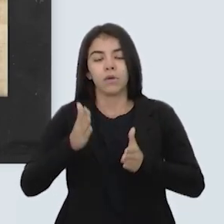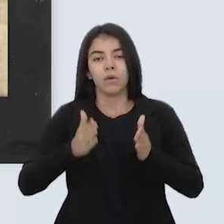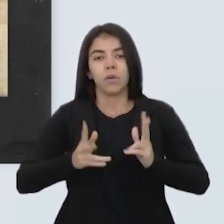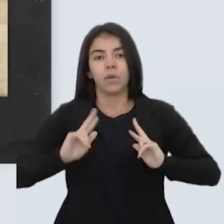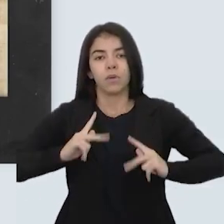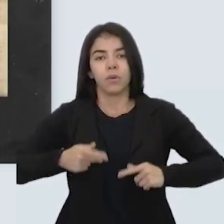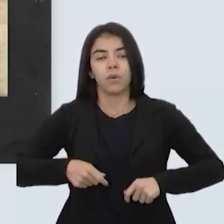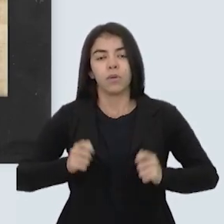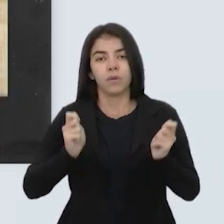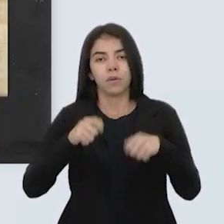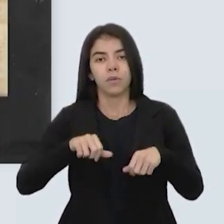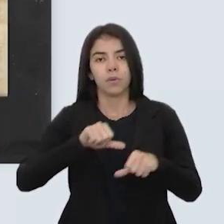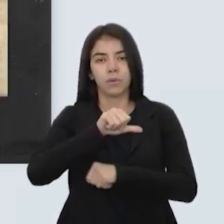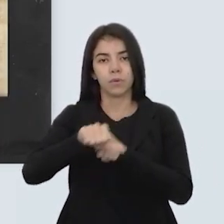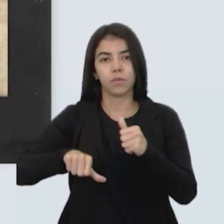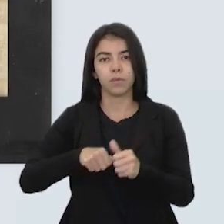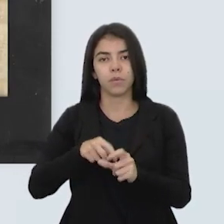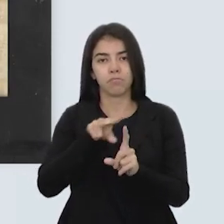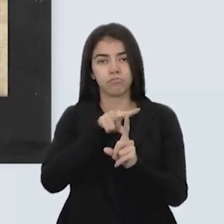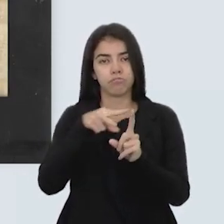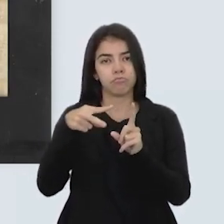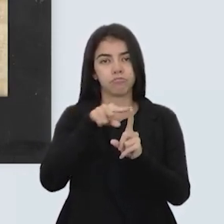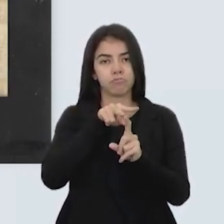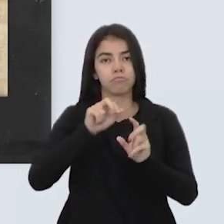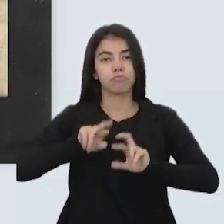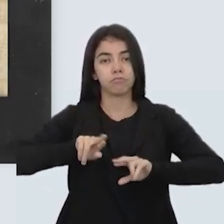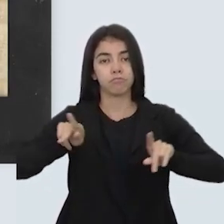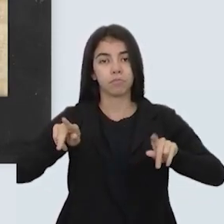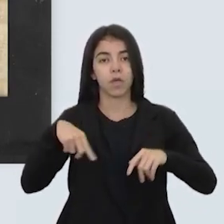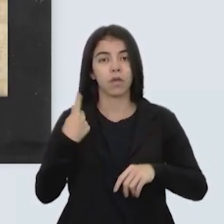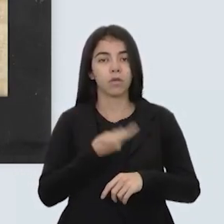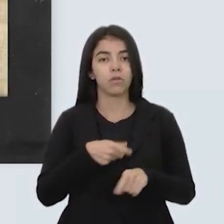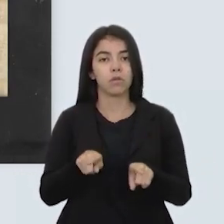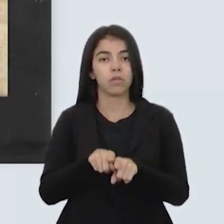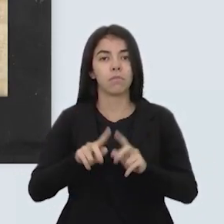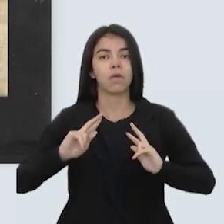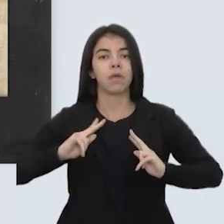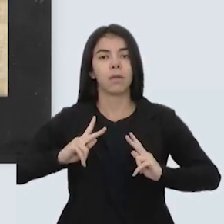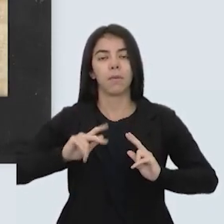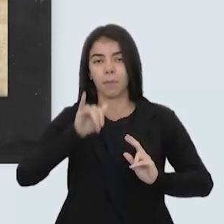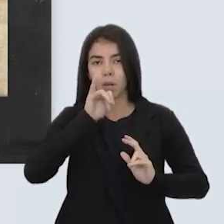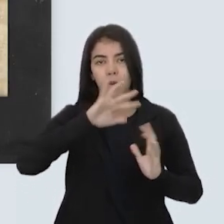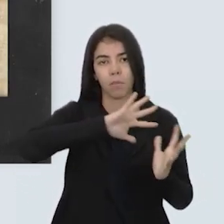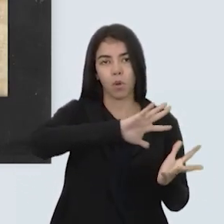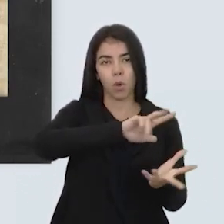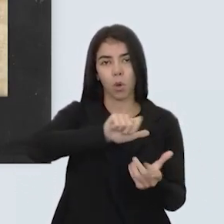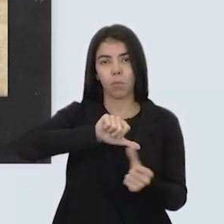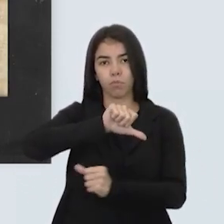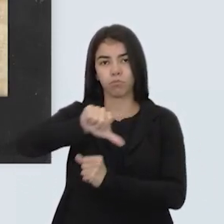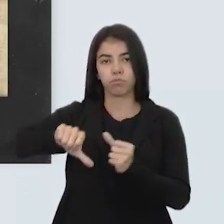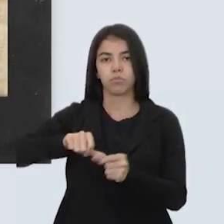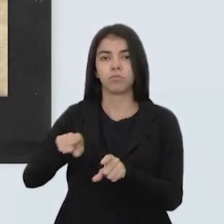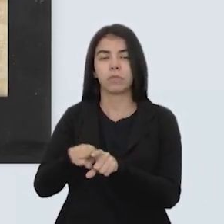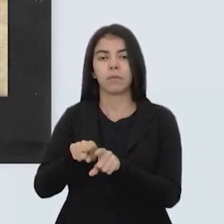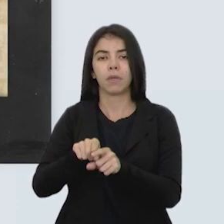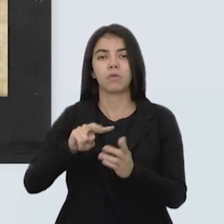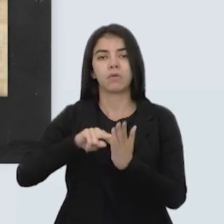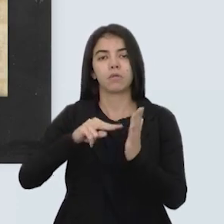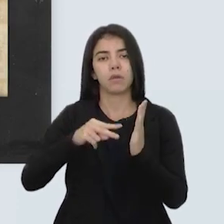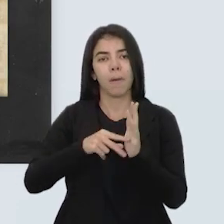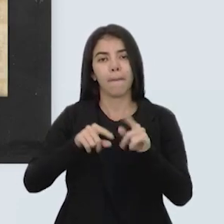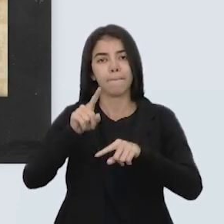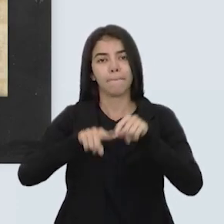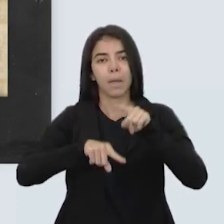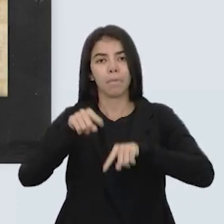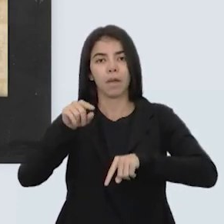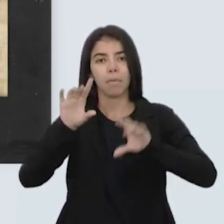formas diferentes em épocas diferentes. Nós mudamos tanto o mundo ao nosso redor, como mudamos o significado das coisas